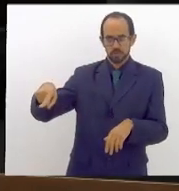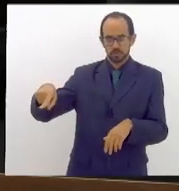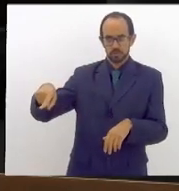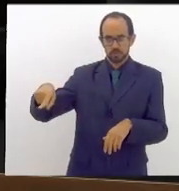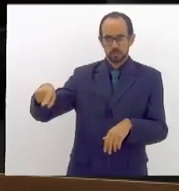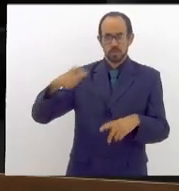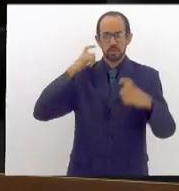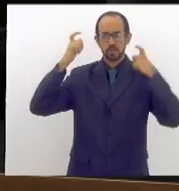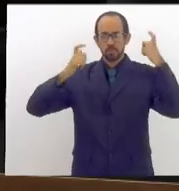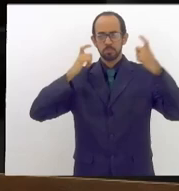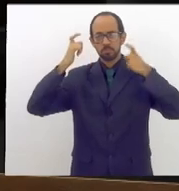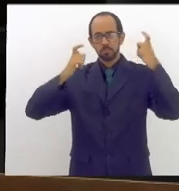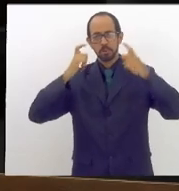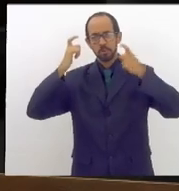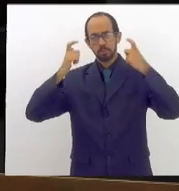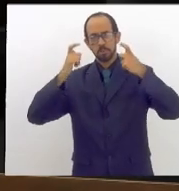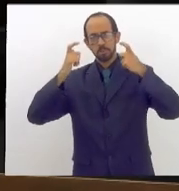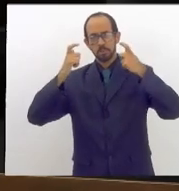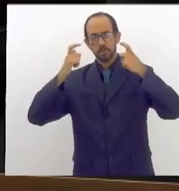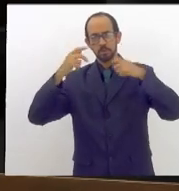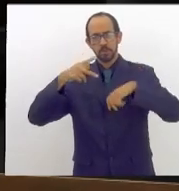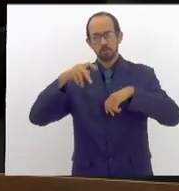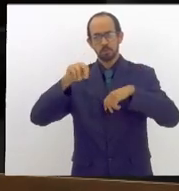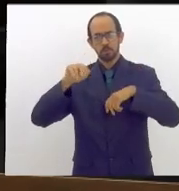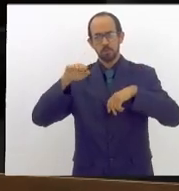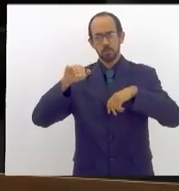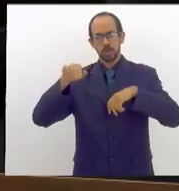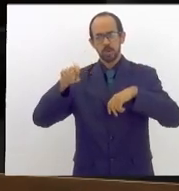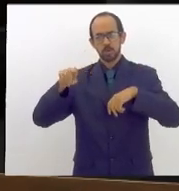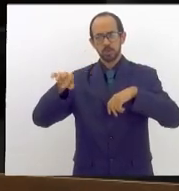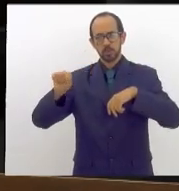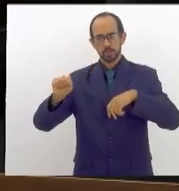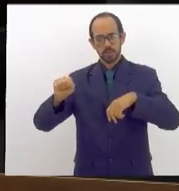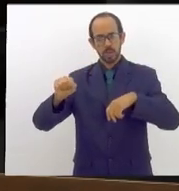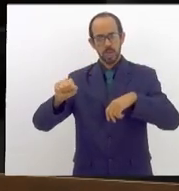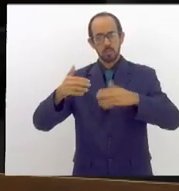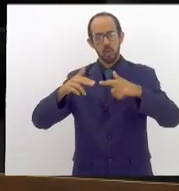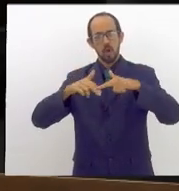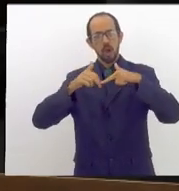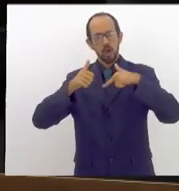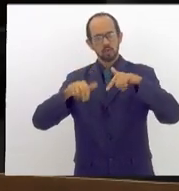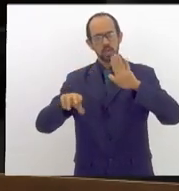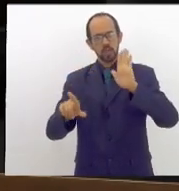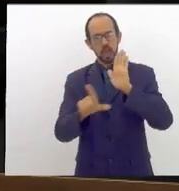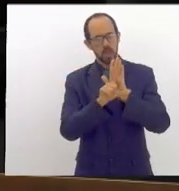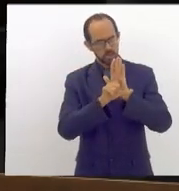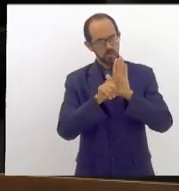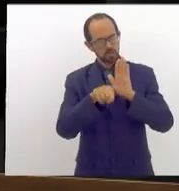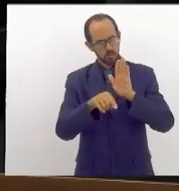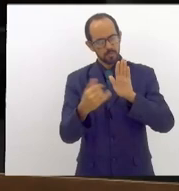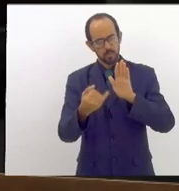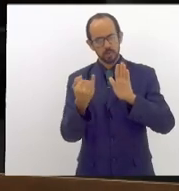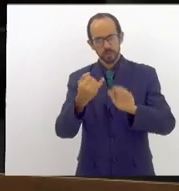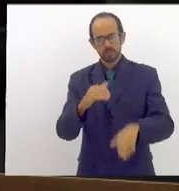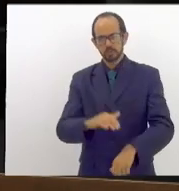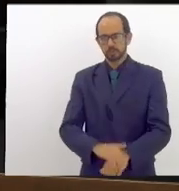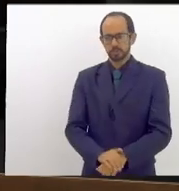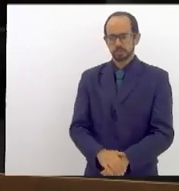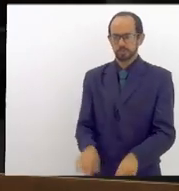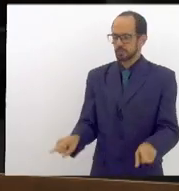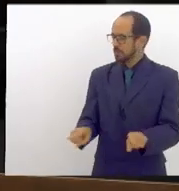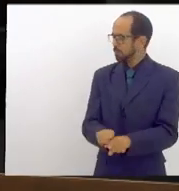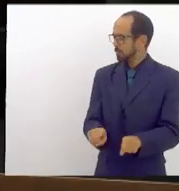preocupado a Controladoria com a legalidade E aí está importantíssimo além do